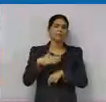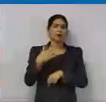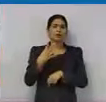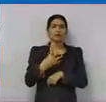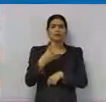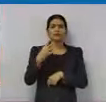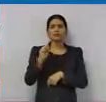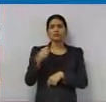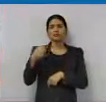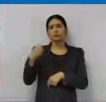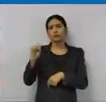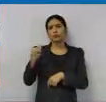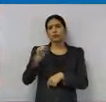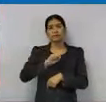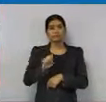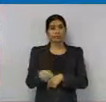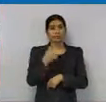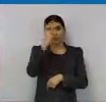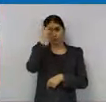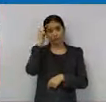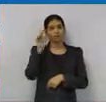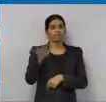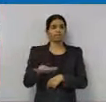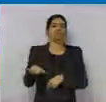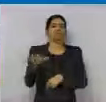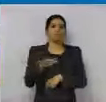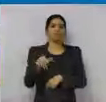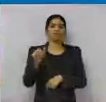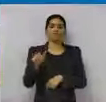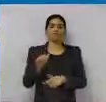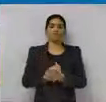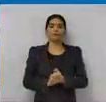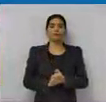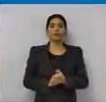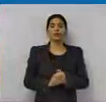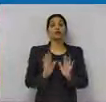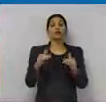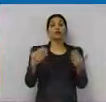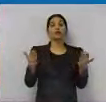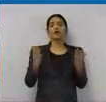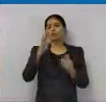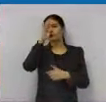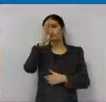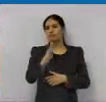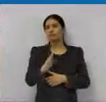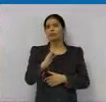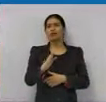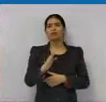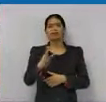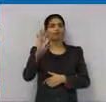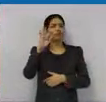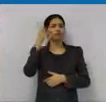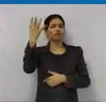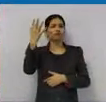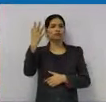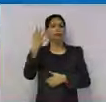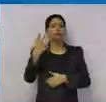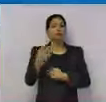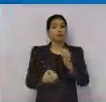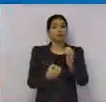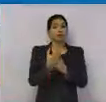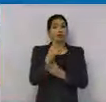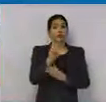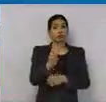488 mil pessoas nessa região. E quais seriam as principais intervenções? A construção de 2